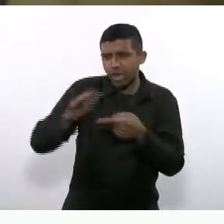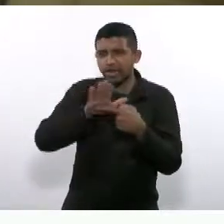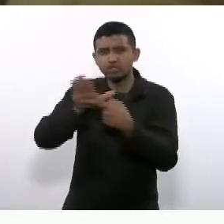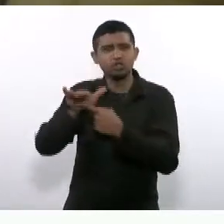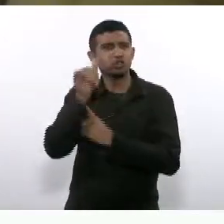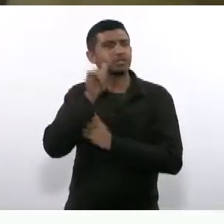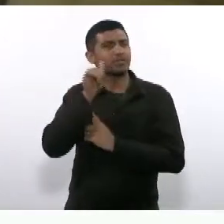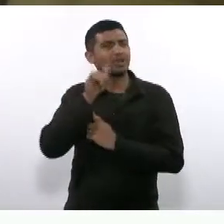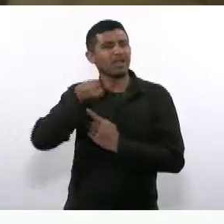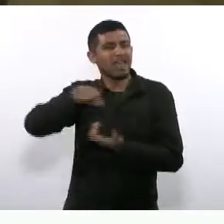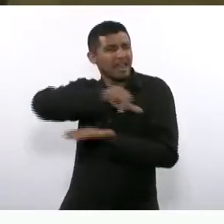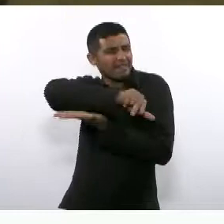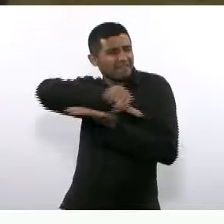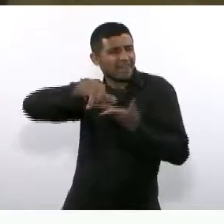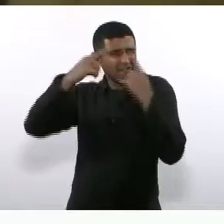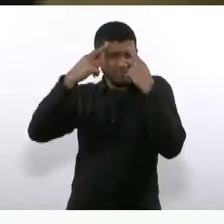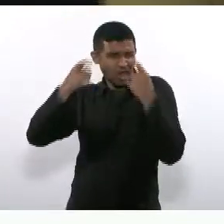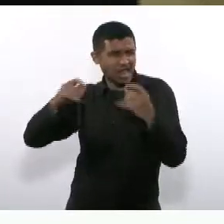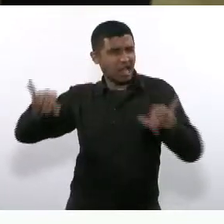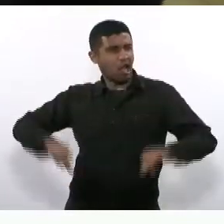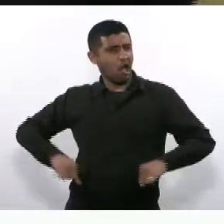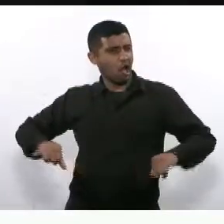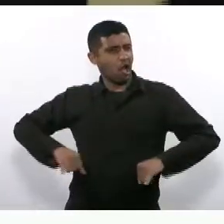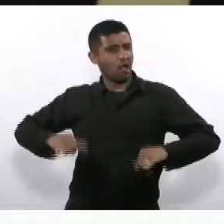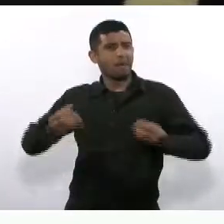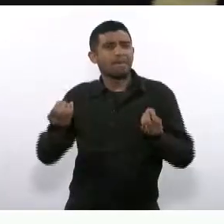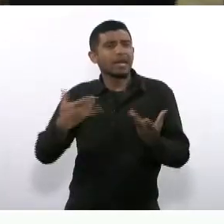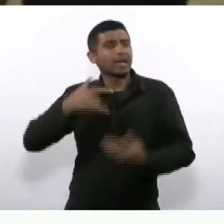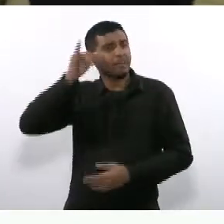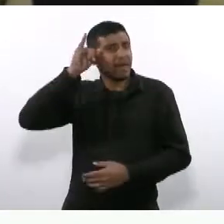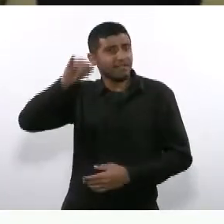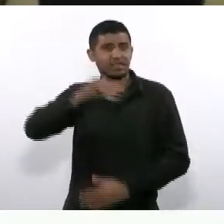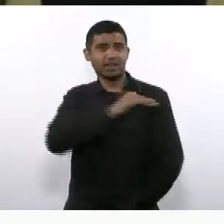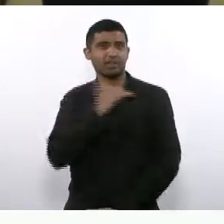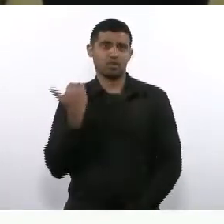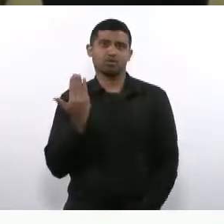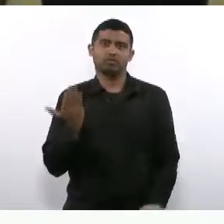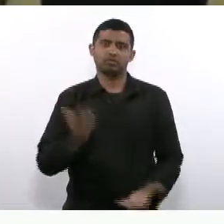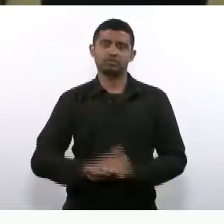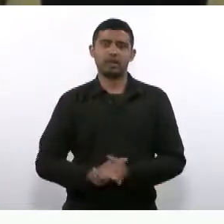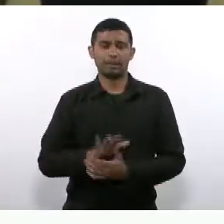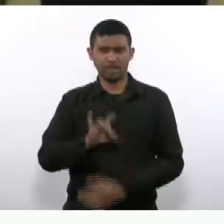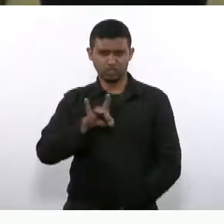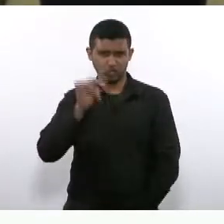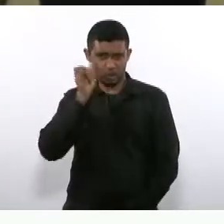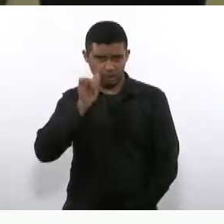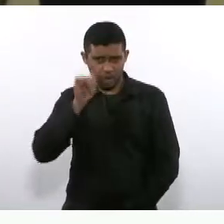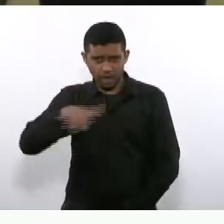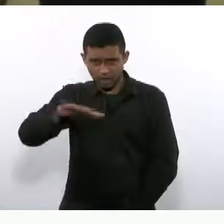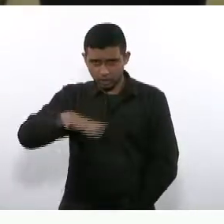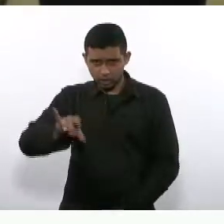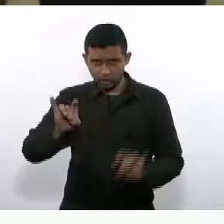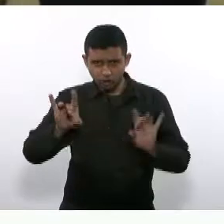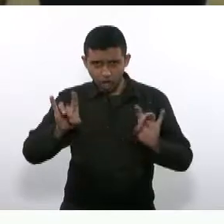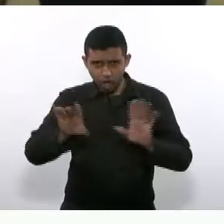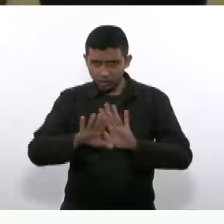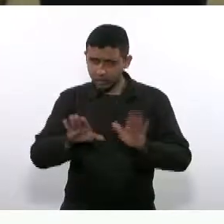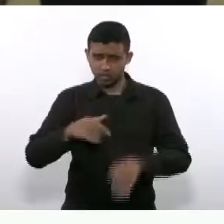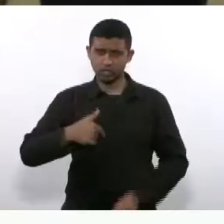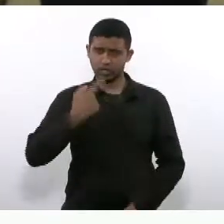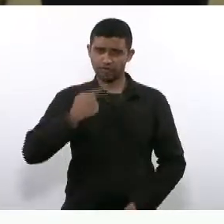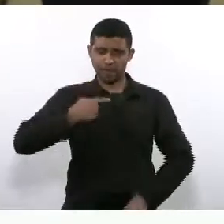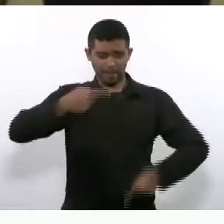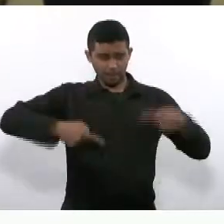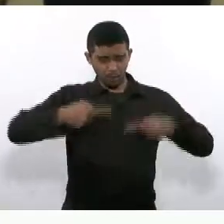que não chegue a esse fim tão trágico, e não só as mulheres. A gente está falando, quando a gente fala de política